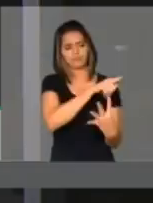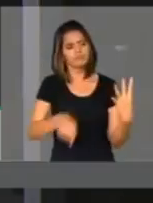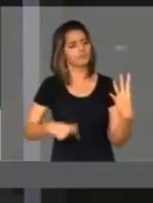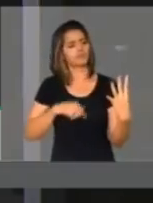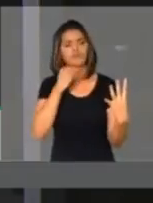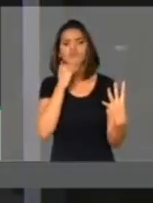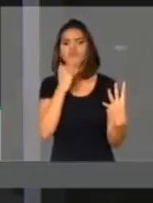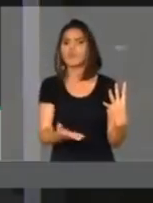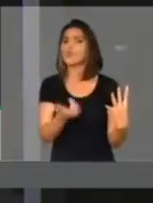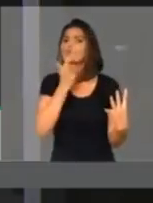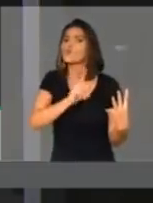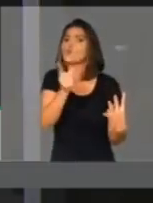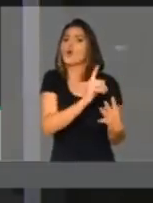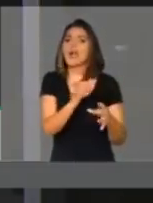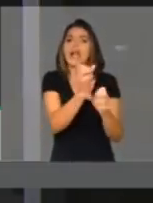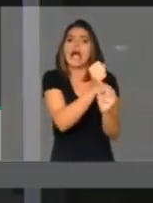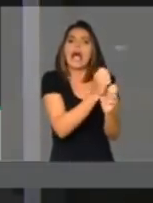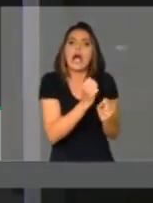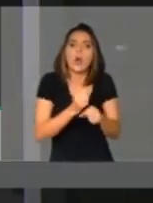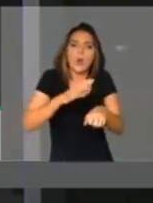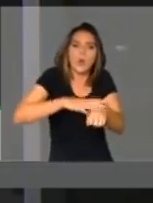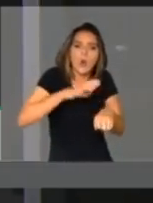deles liberou os cálculos,